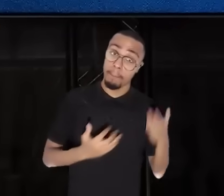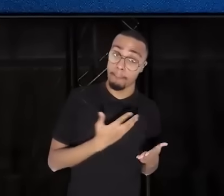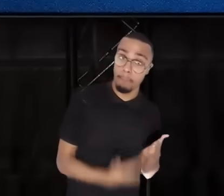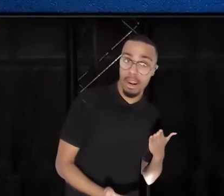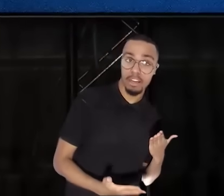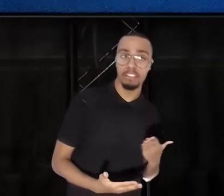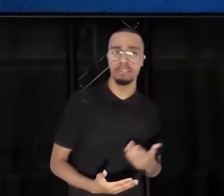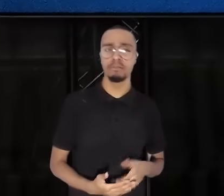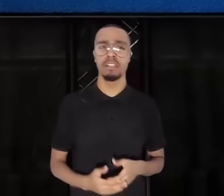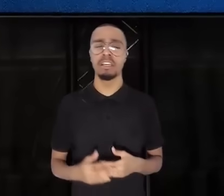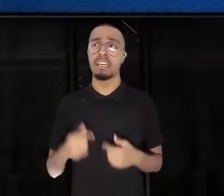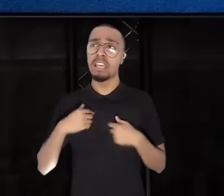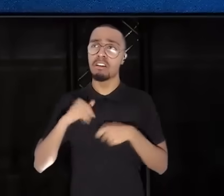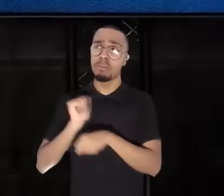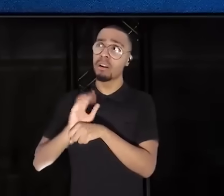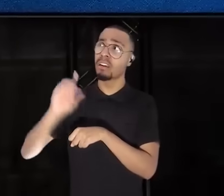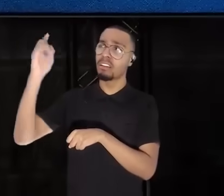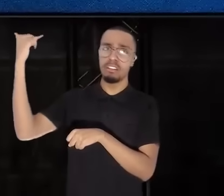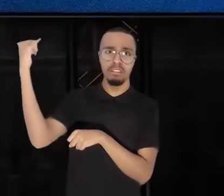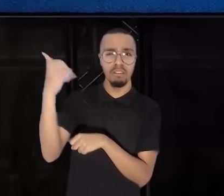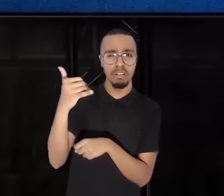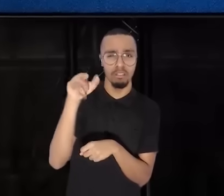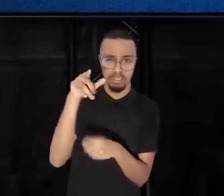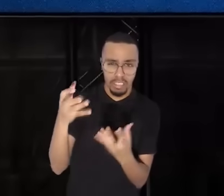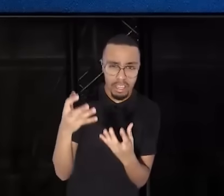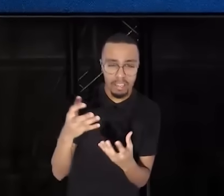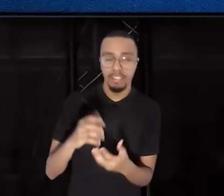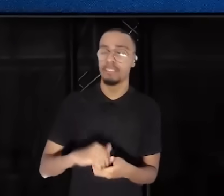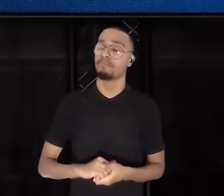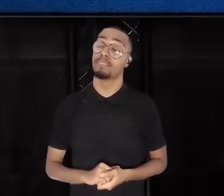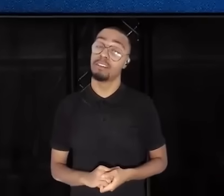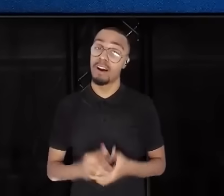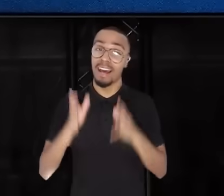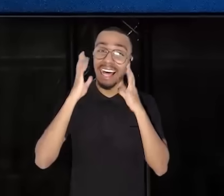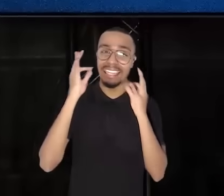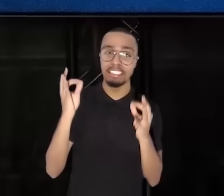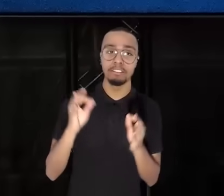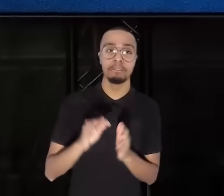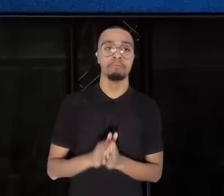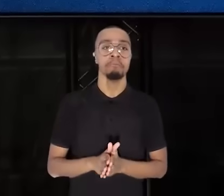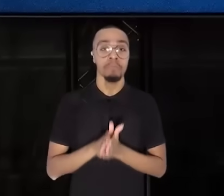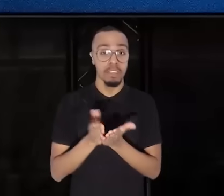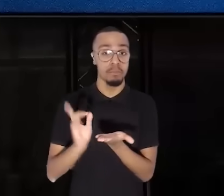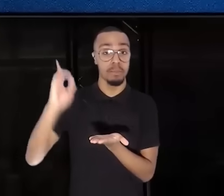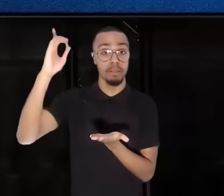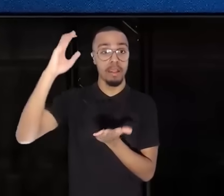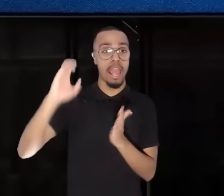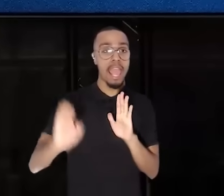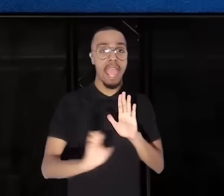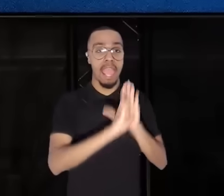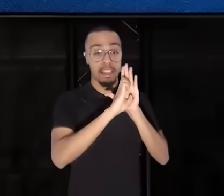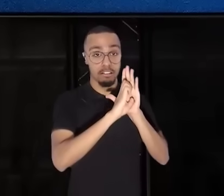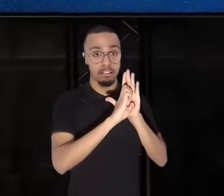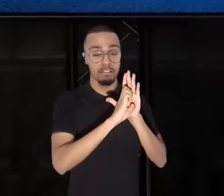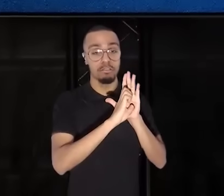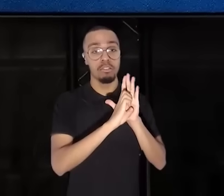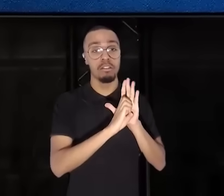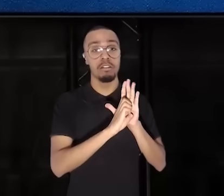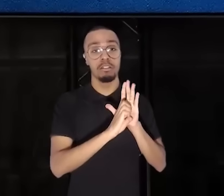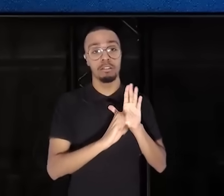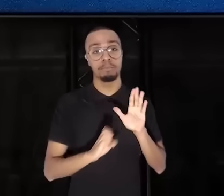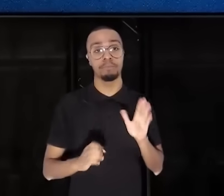manhã. Você deseja ouvir a voz de Deus? Então preste o máximo de atenção. Abra sua Bíblia em Êxodo, capítulo 3,